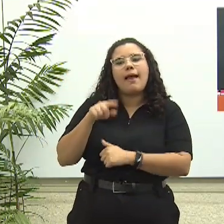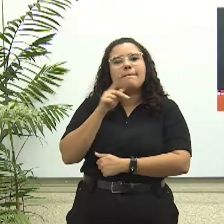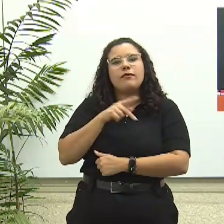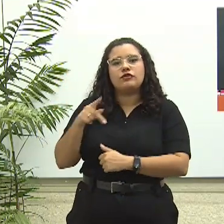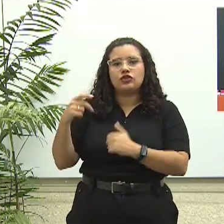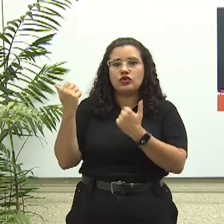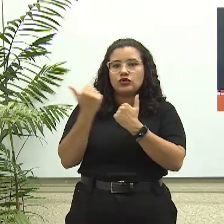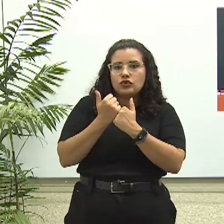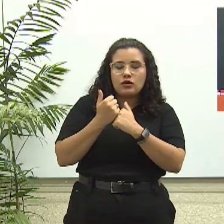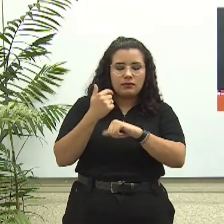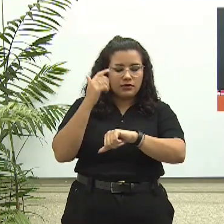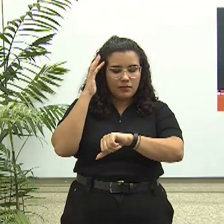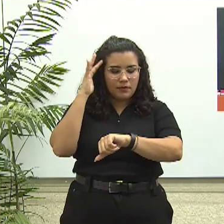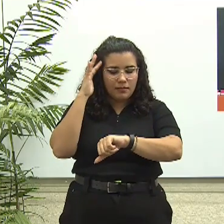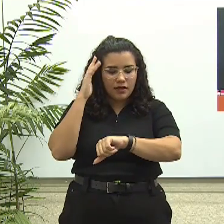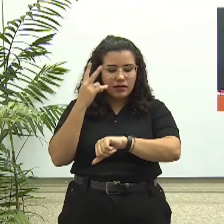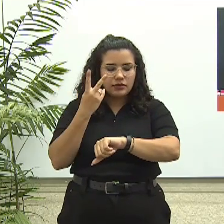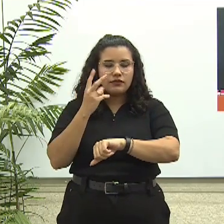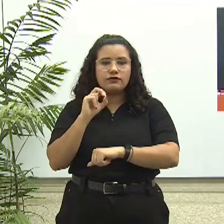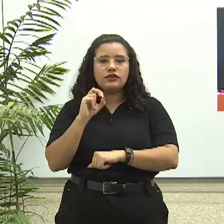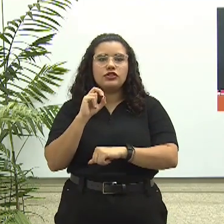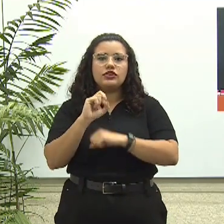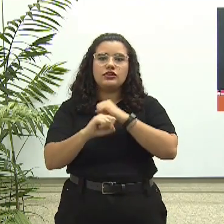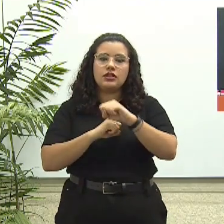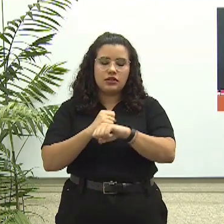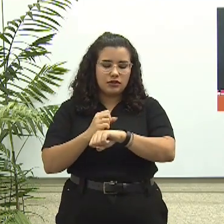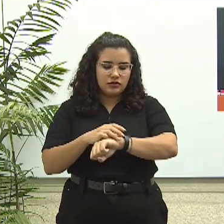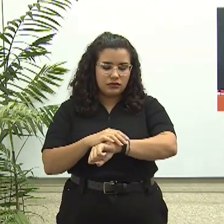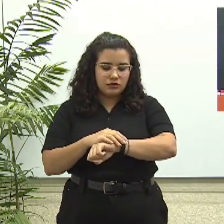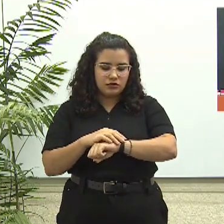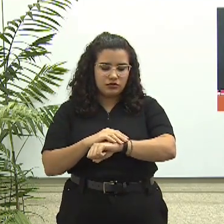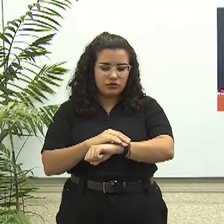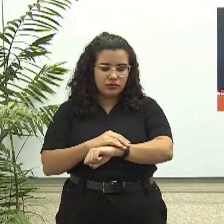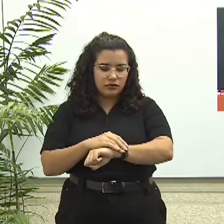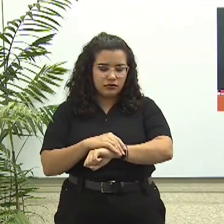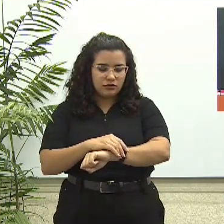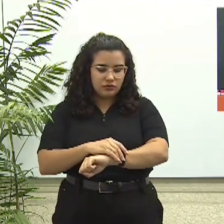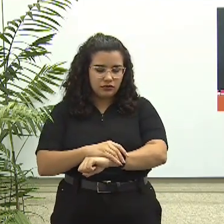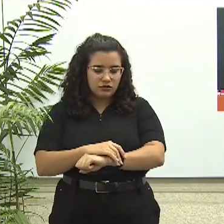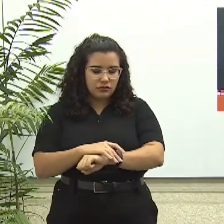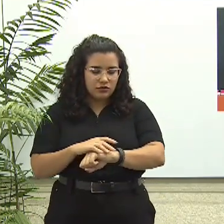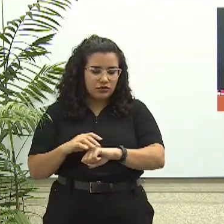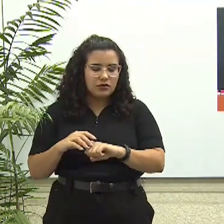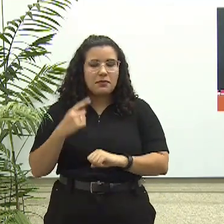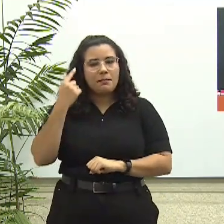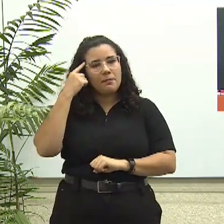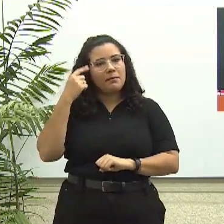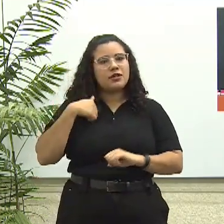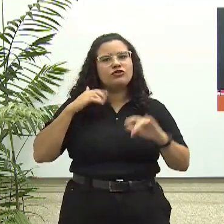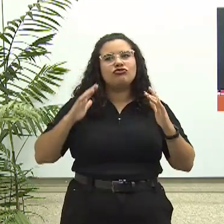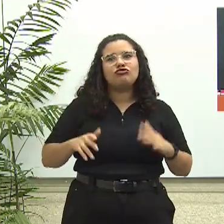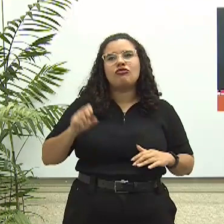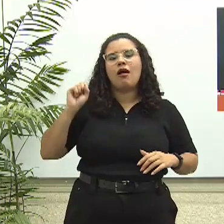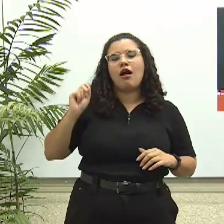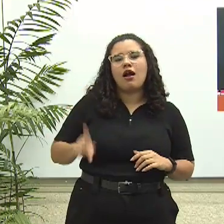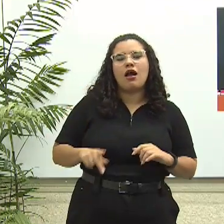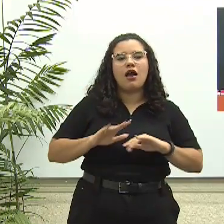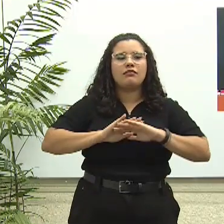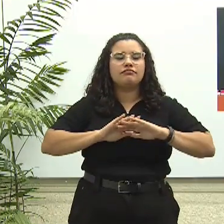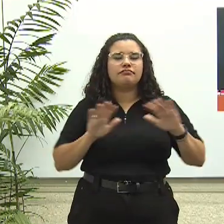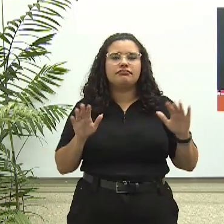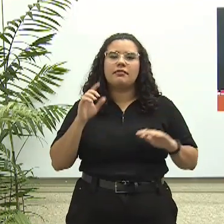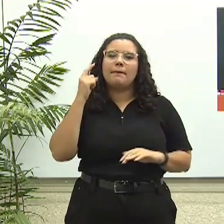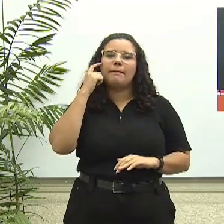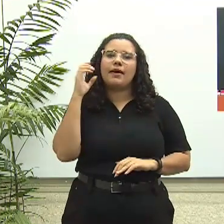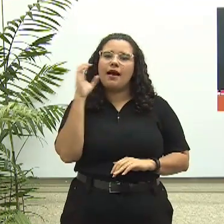ser substituído daqui ah daqui 20 anos um colega pode falar poxa me aposentei né já passei não vai ser rápido os